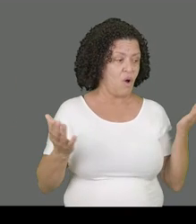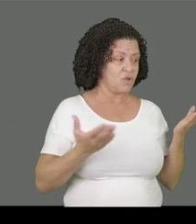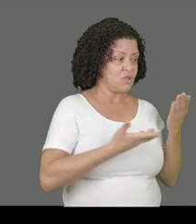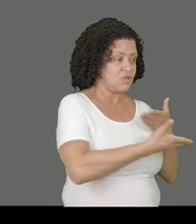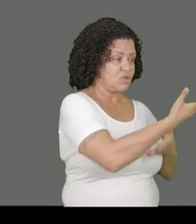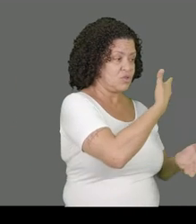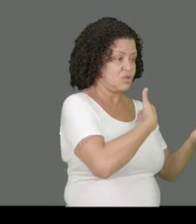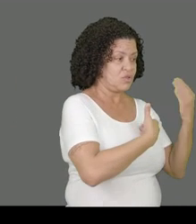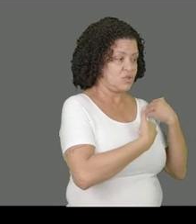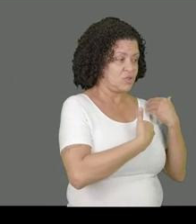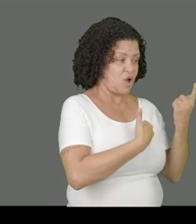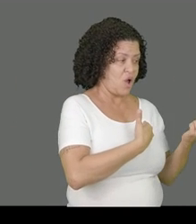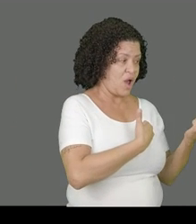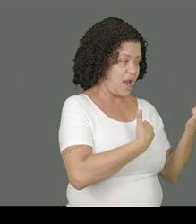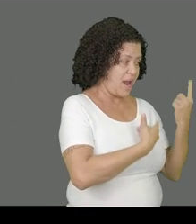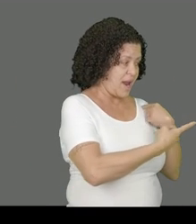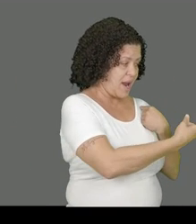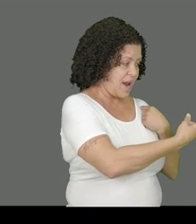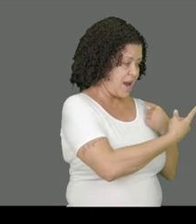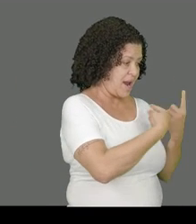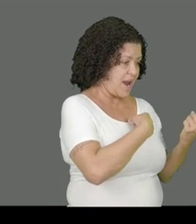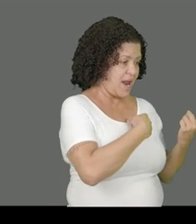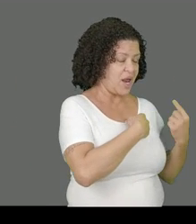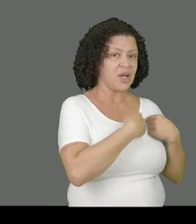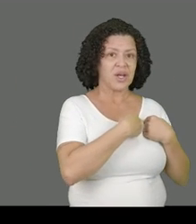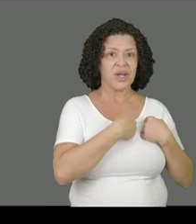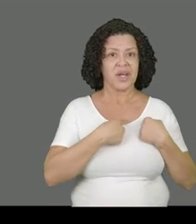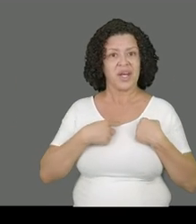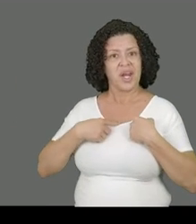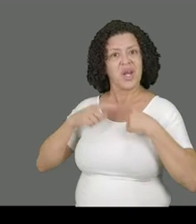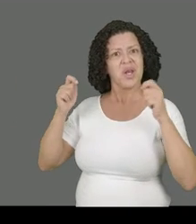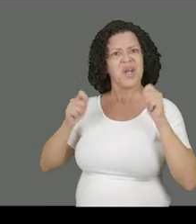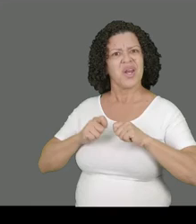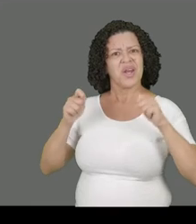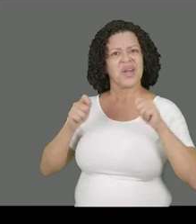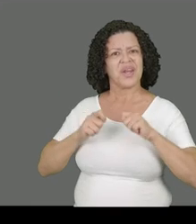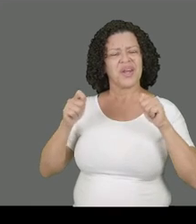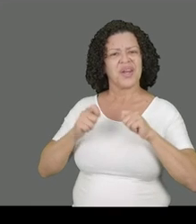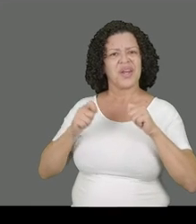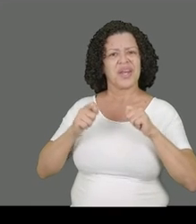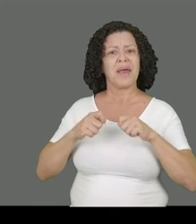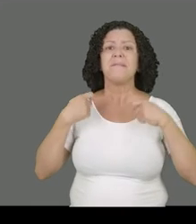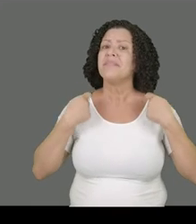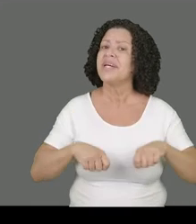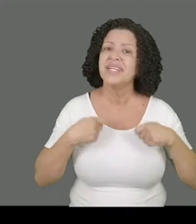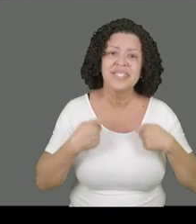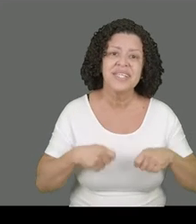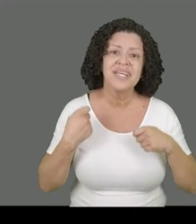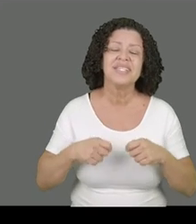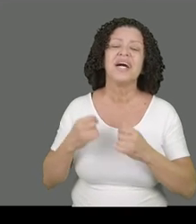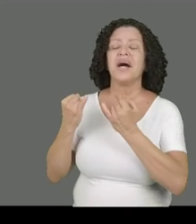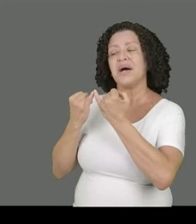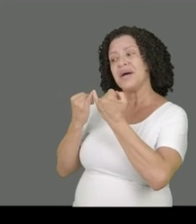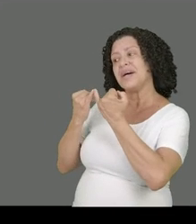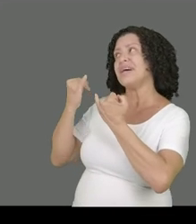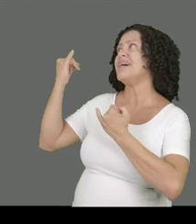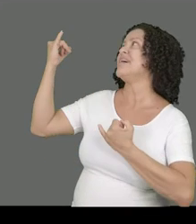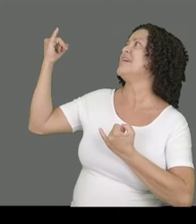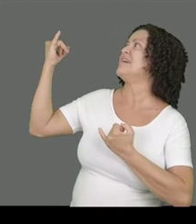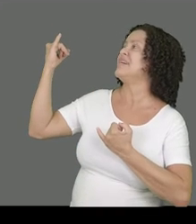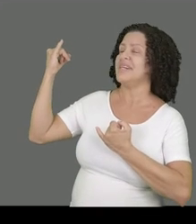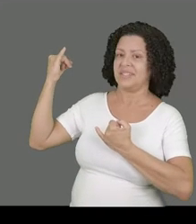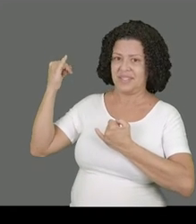próximo de uma outra pessoa. Nós somos a ponte, nós podemos ser e devemos ser